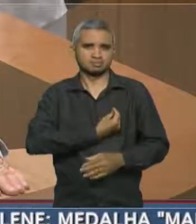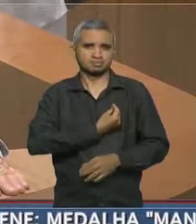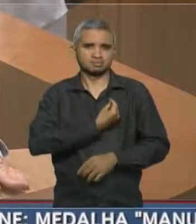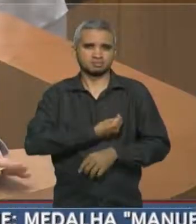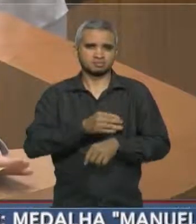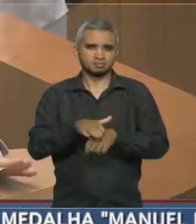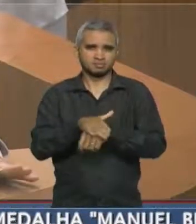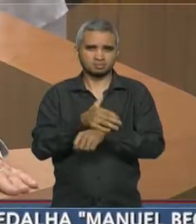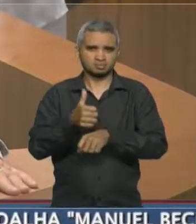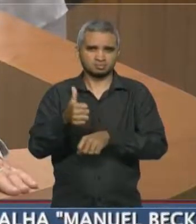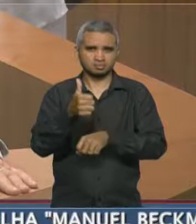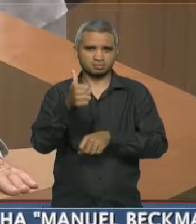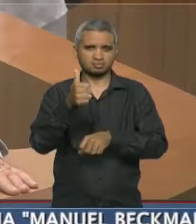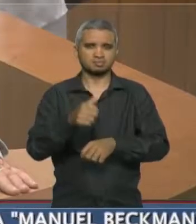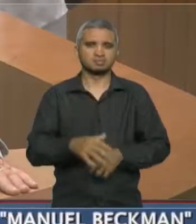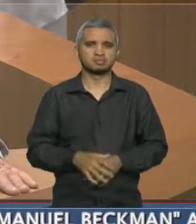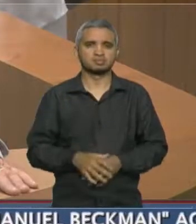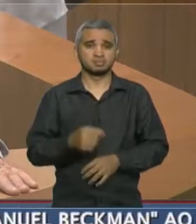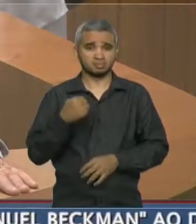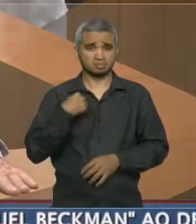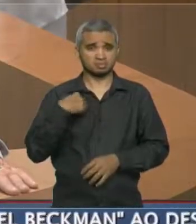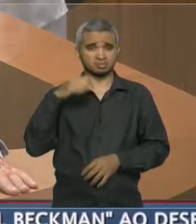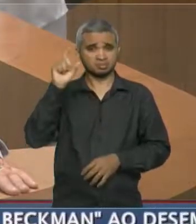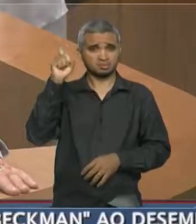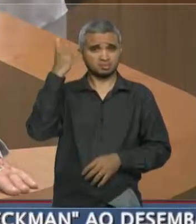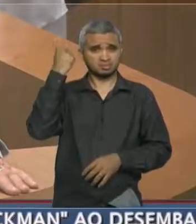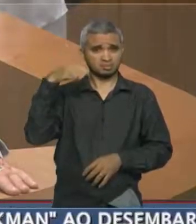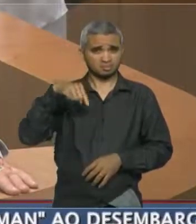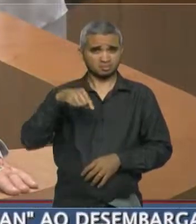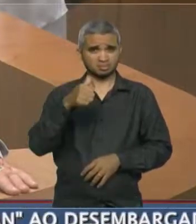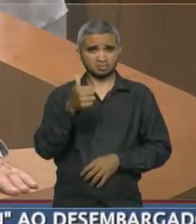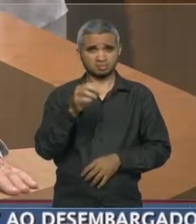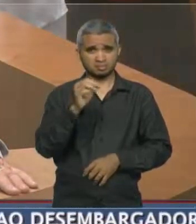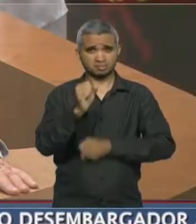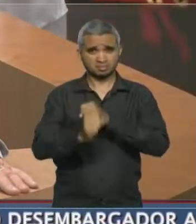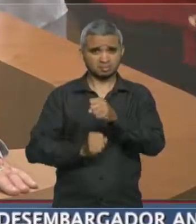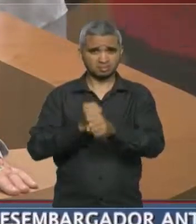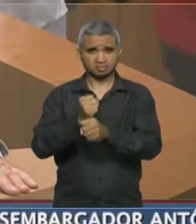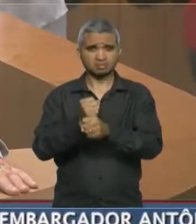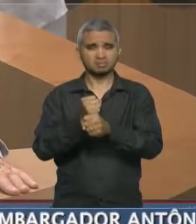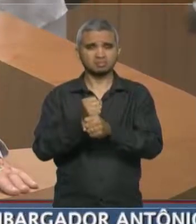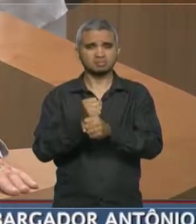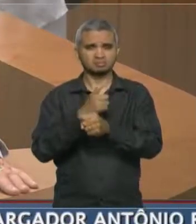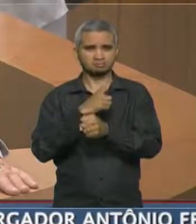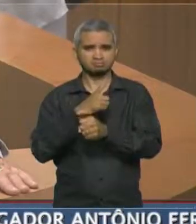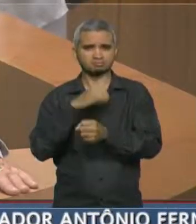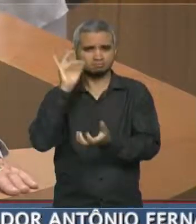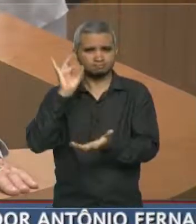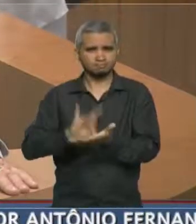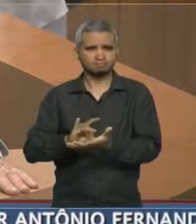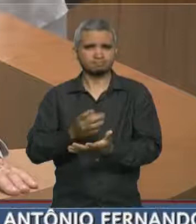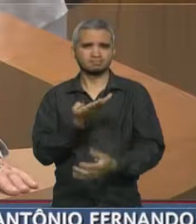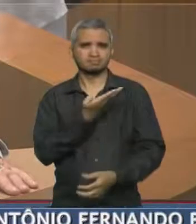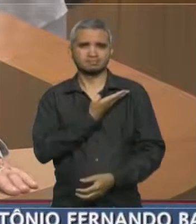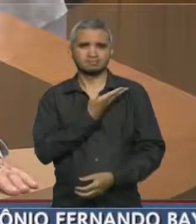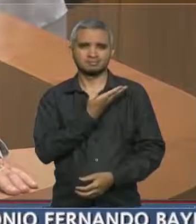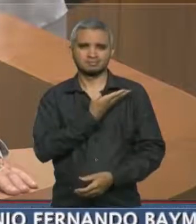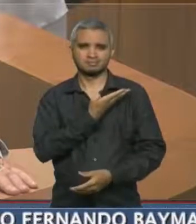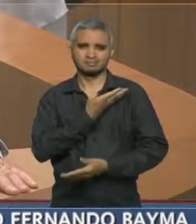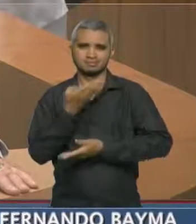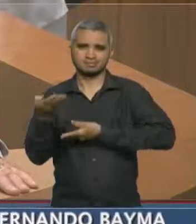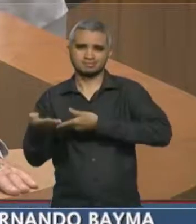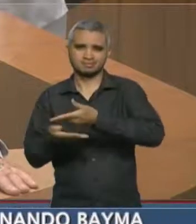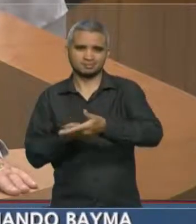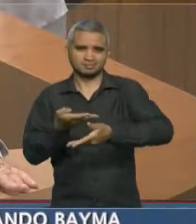Passei aqui durante esses 10 anos, onde fiz verdadeiramente amigos, tive